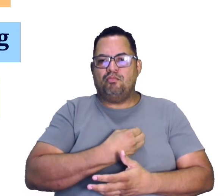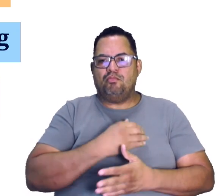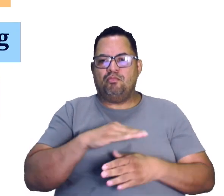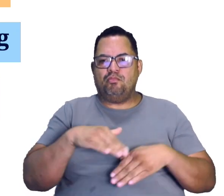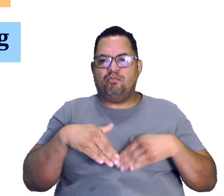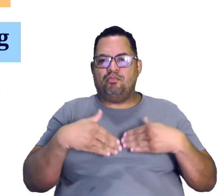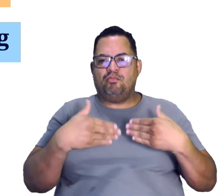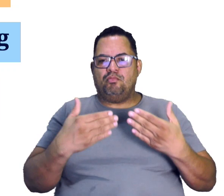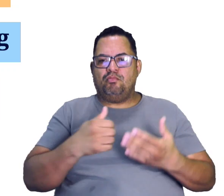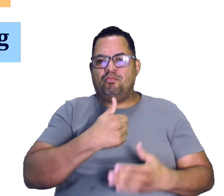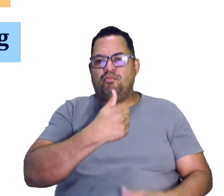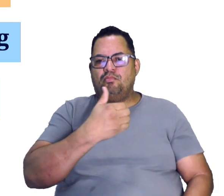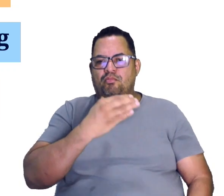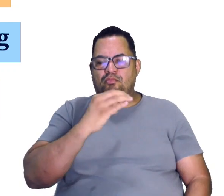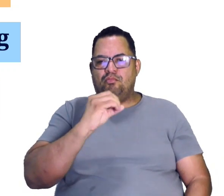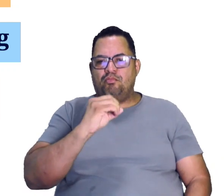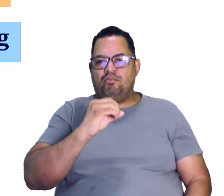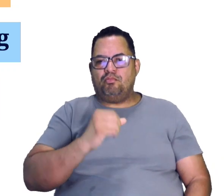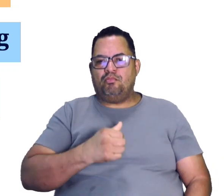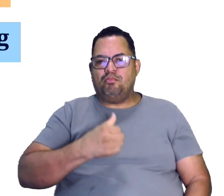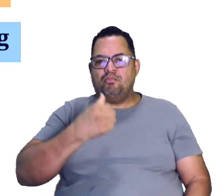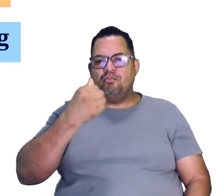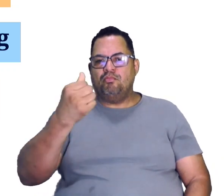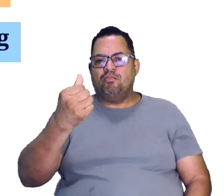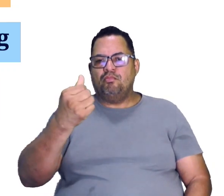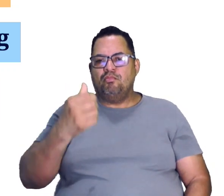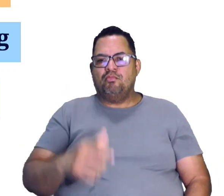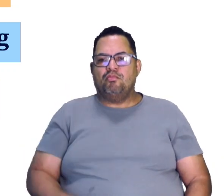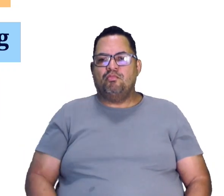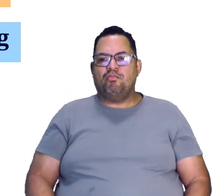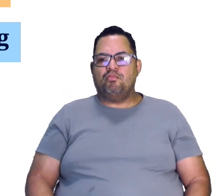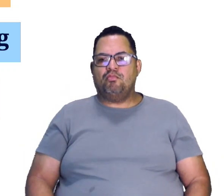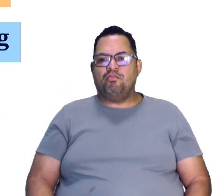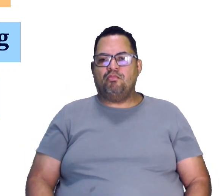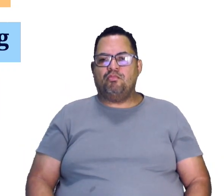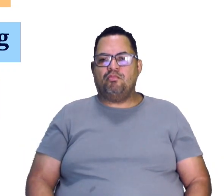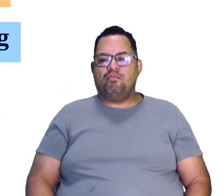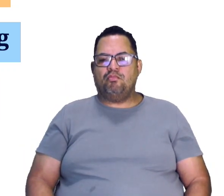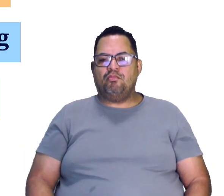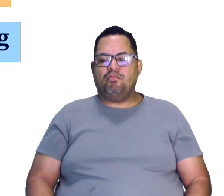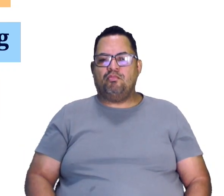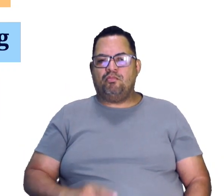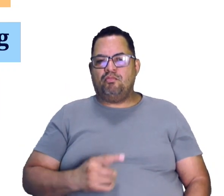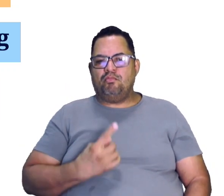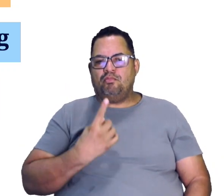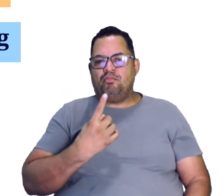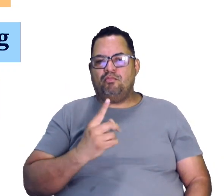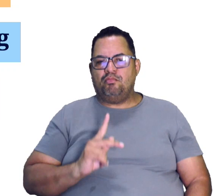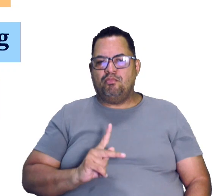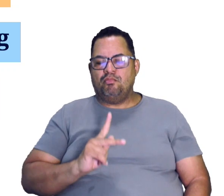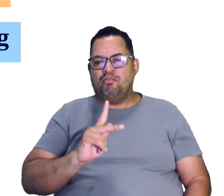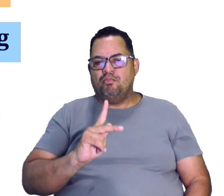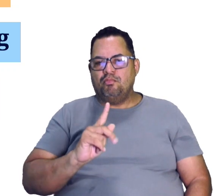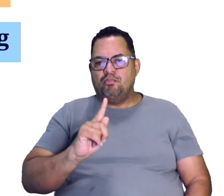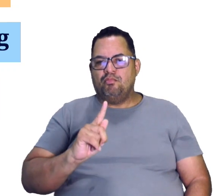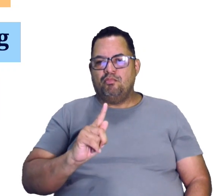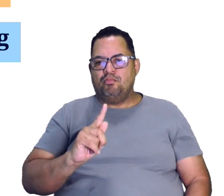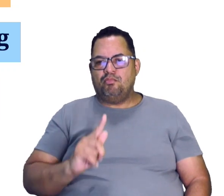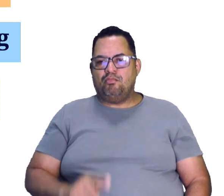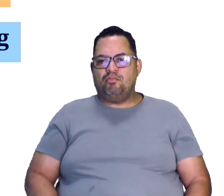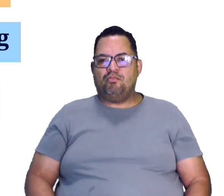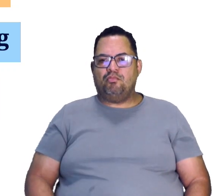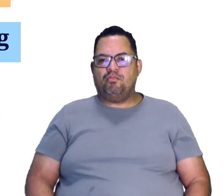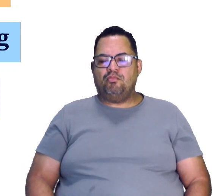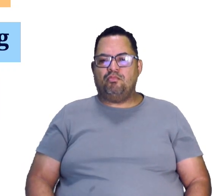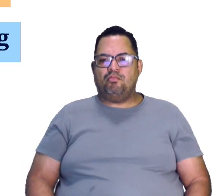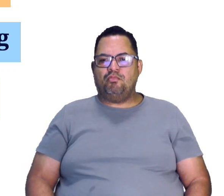quando falamos 10 elevado à sexta, olha aí, 1 quilograma tem 10 elevado à terceira, que é